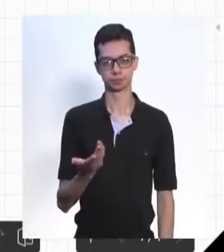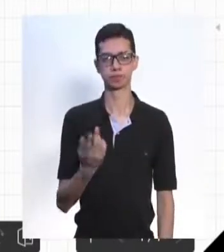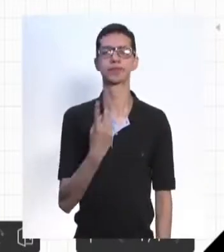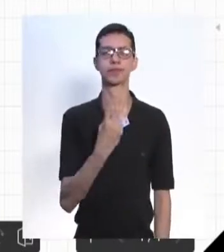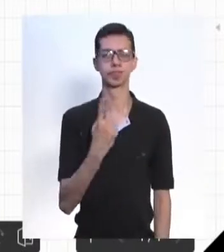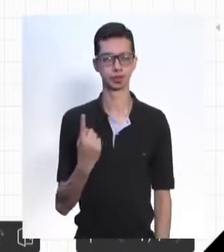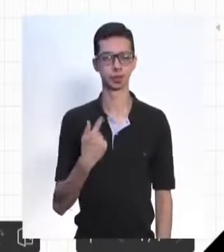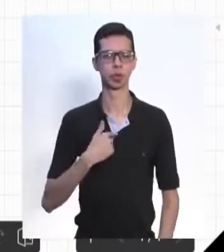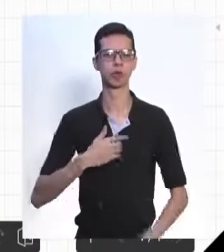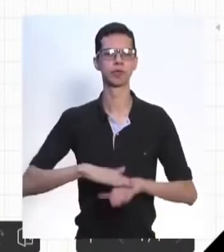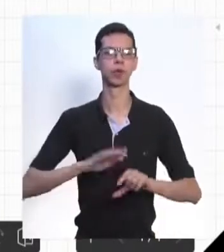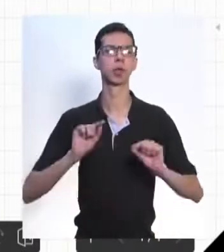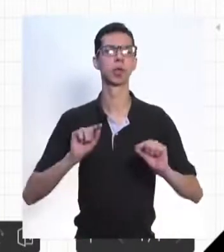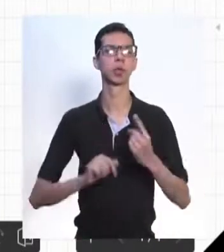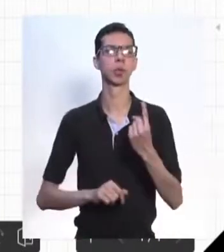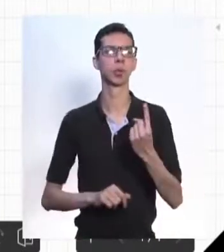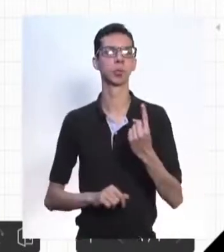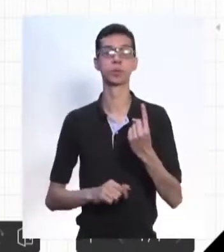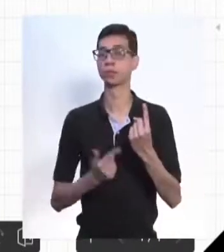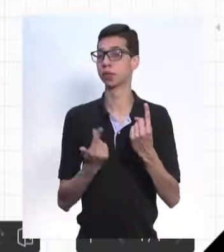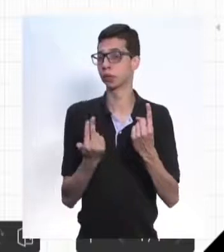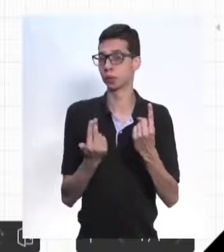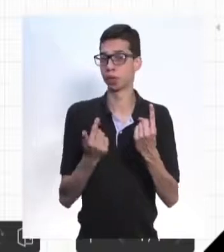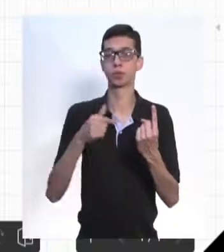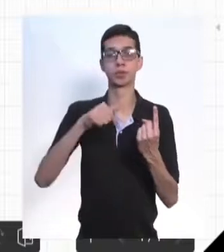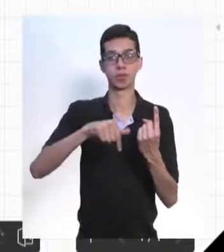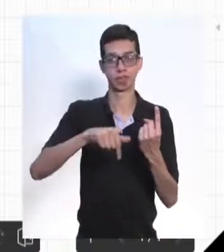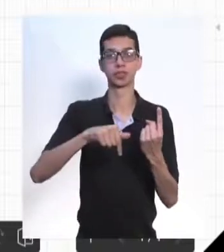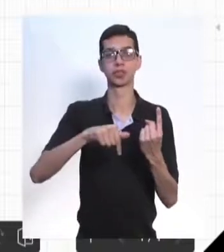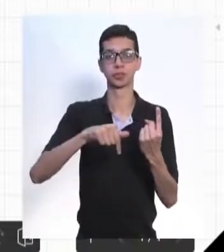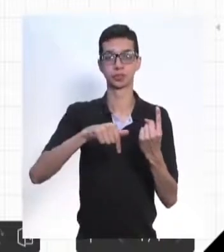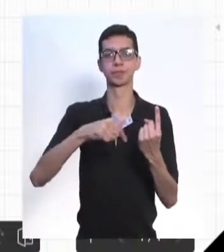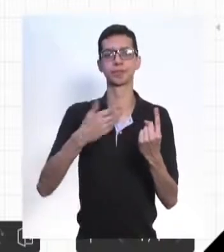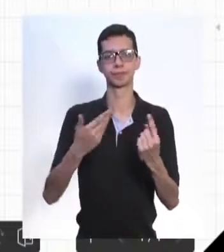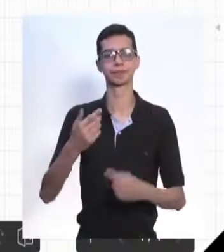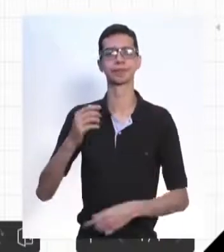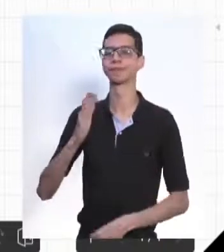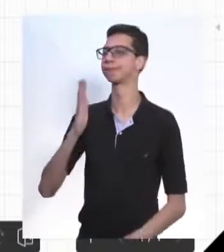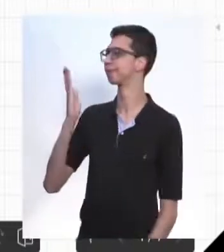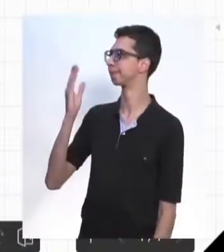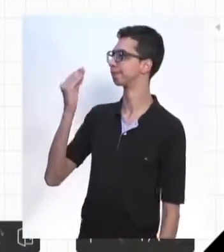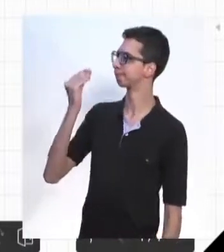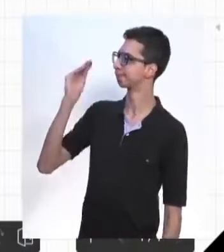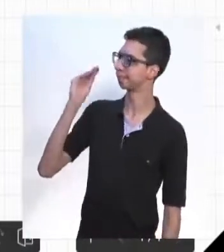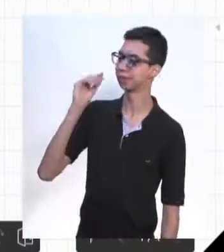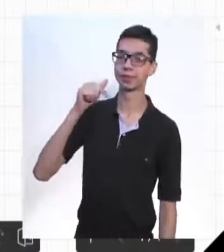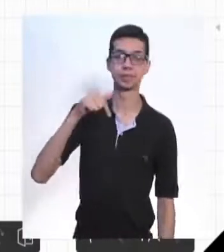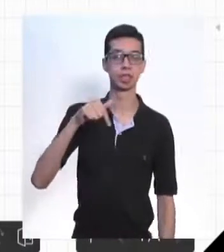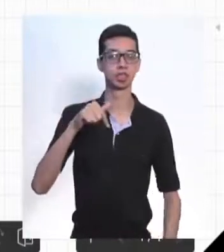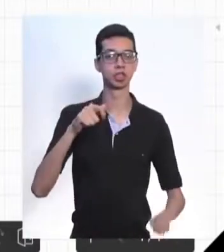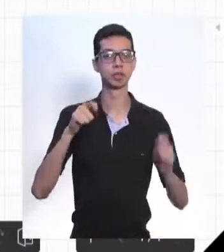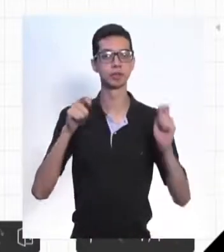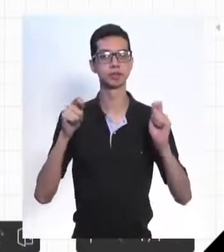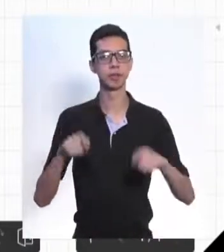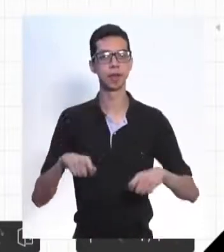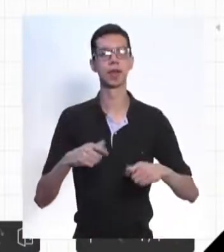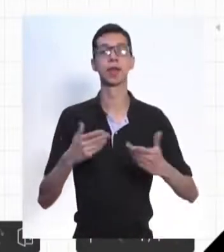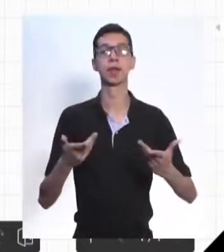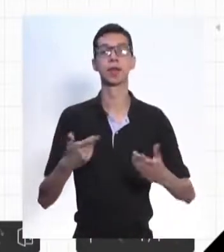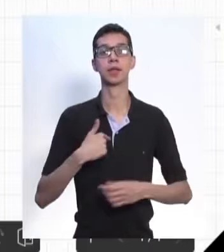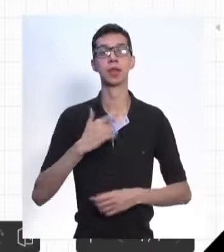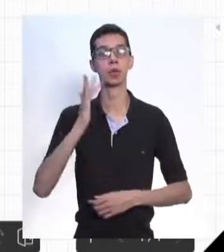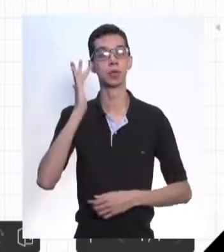com 1 aqui? Também multiplico por 7. Ou seja, aqui dá o 7. Então, essa relação, e aí eu acho que faltou